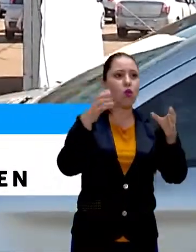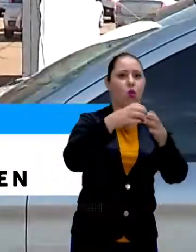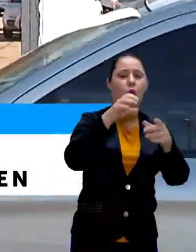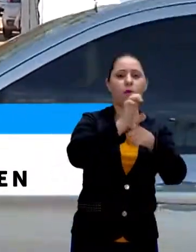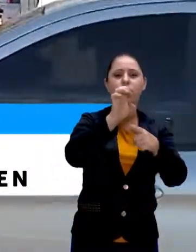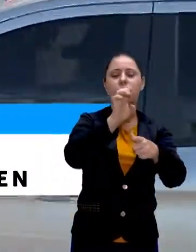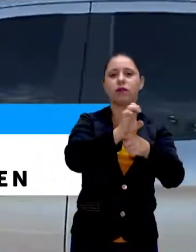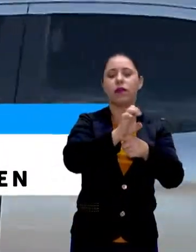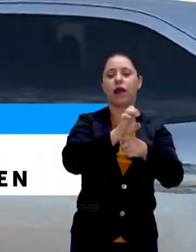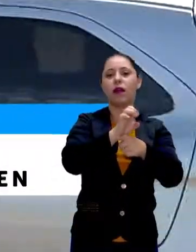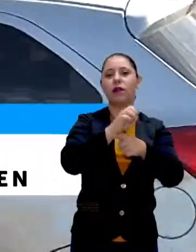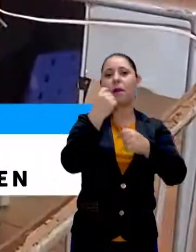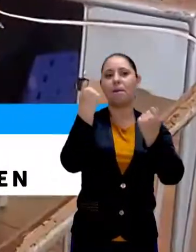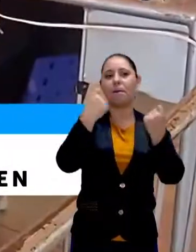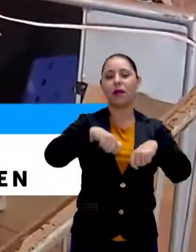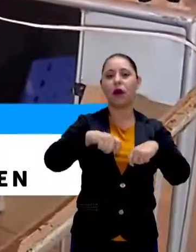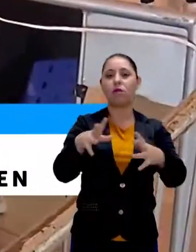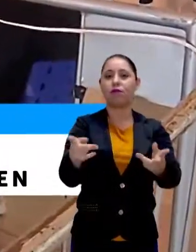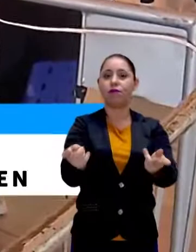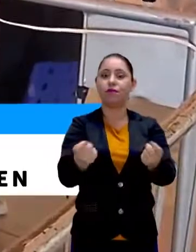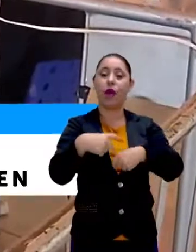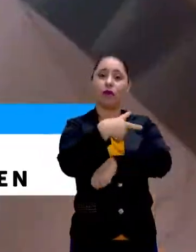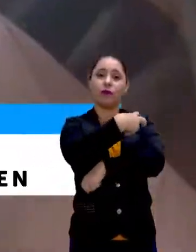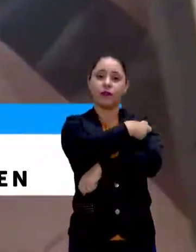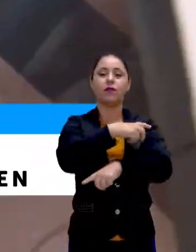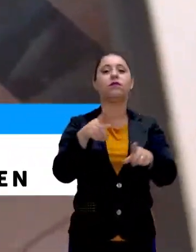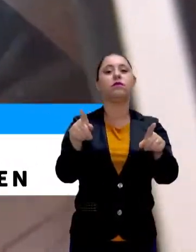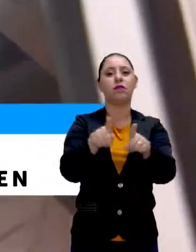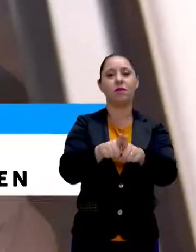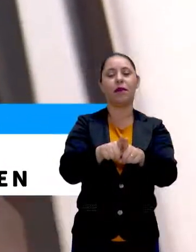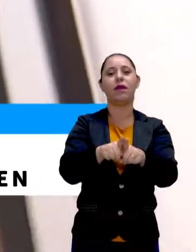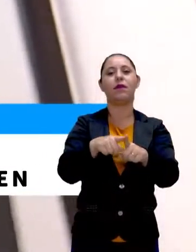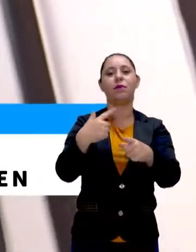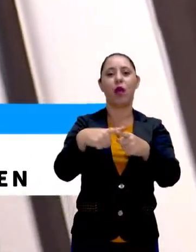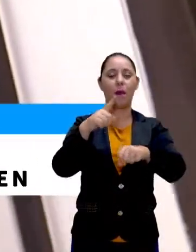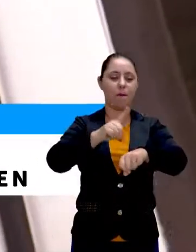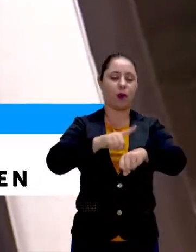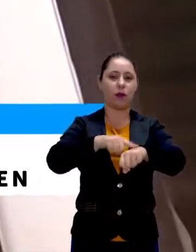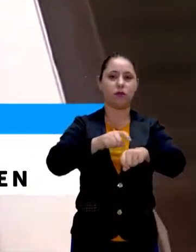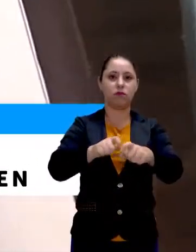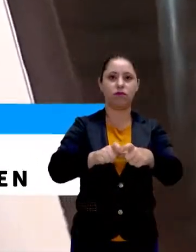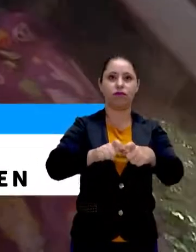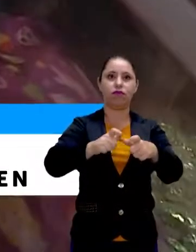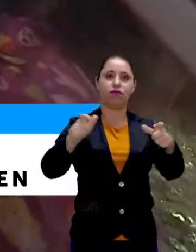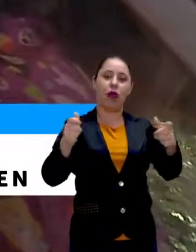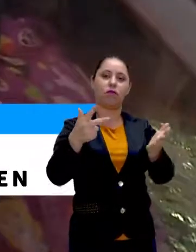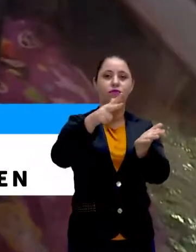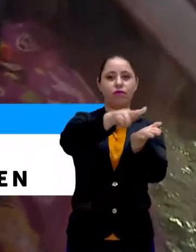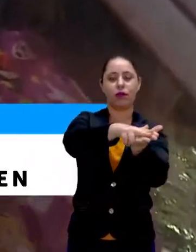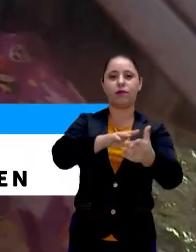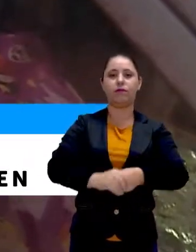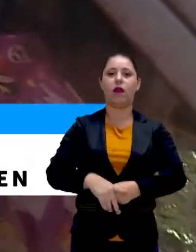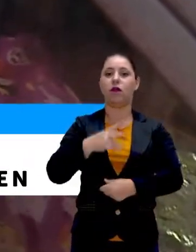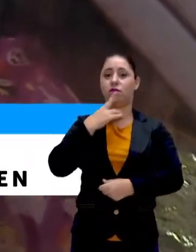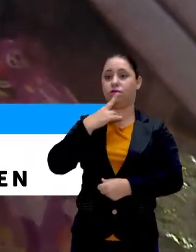ideia da imunização coletiva no estado, dada a sua extrema eficiência na campanha de vacinação e também pelo momento de alta nas internações.